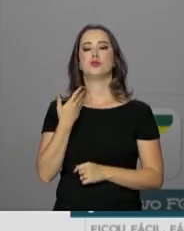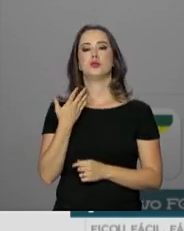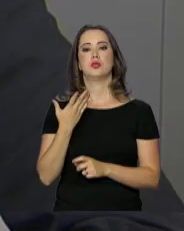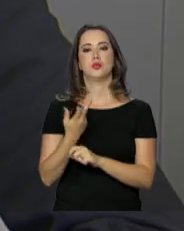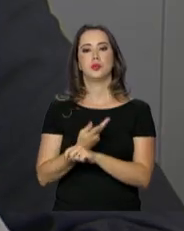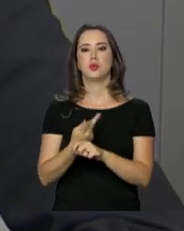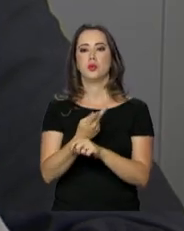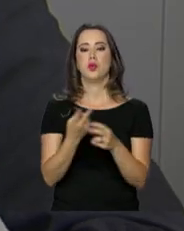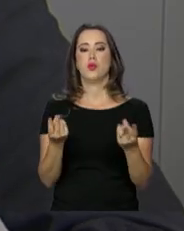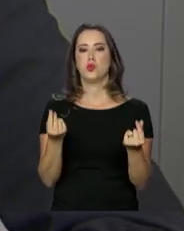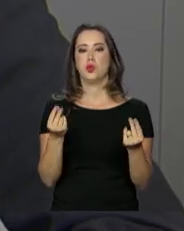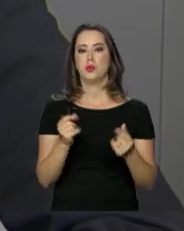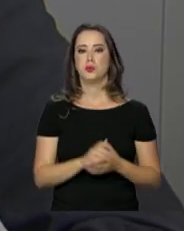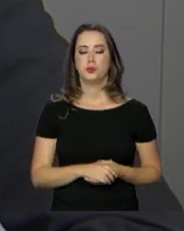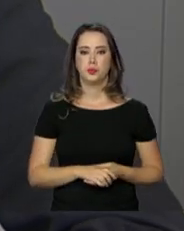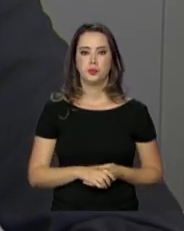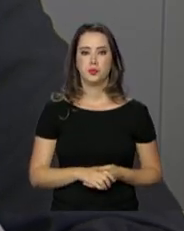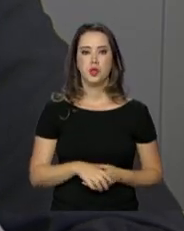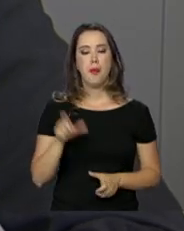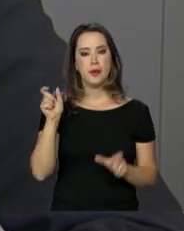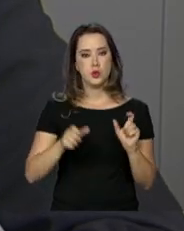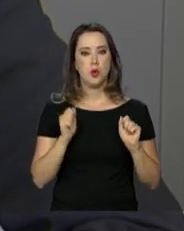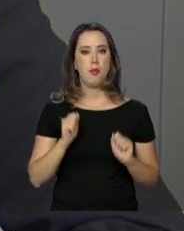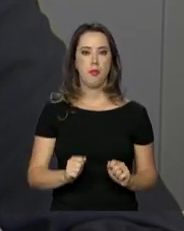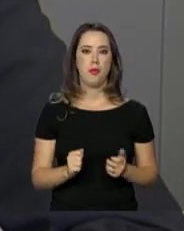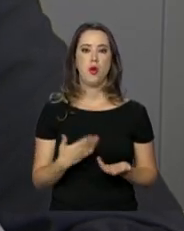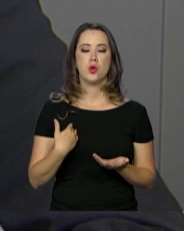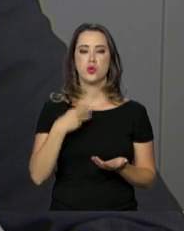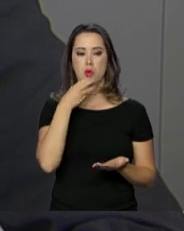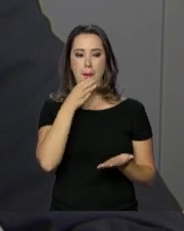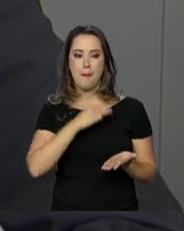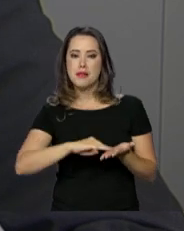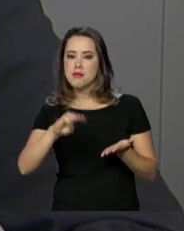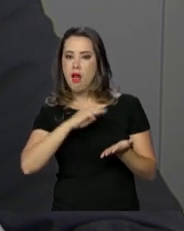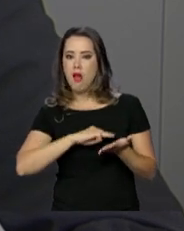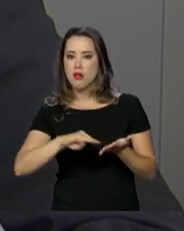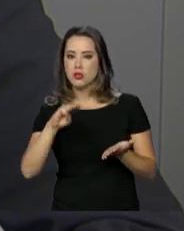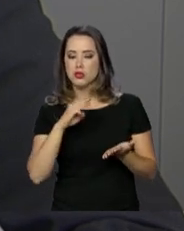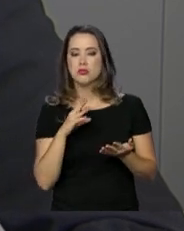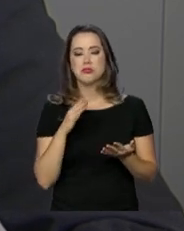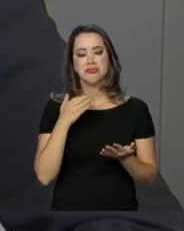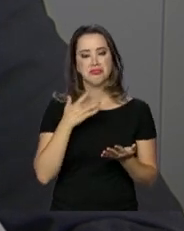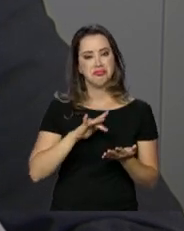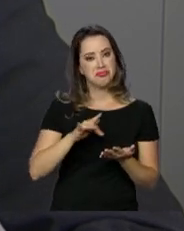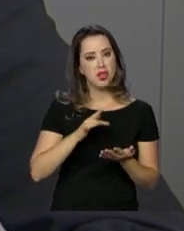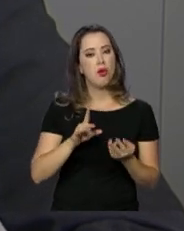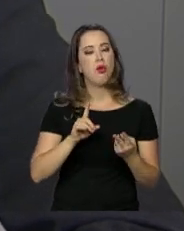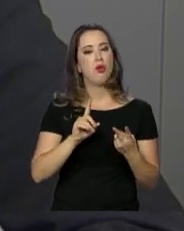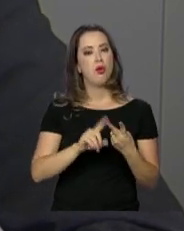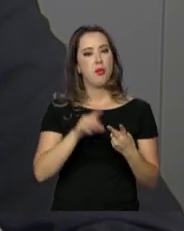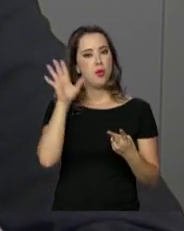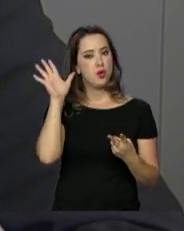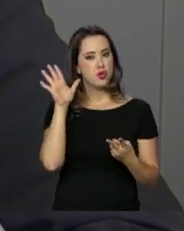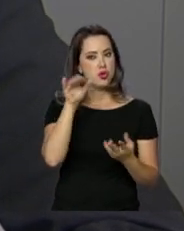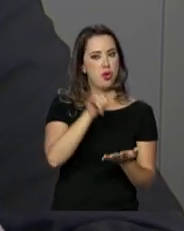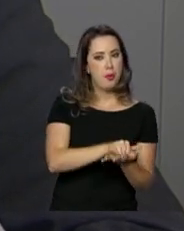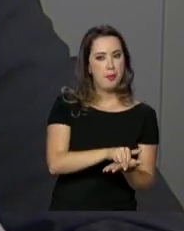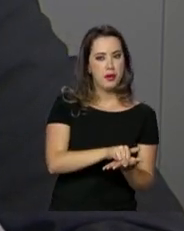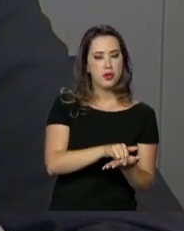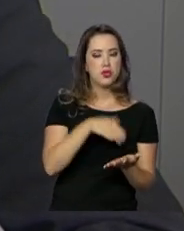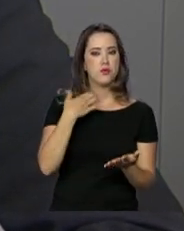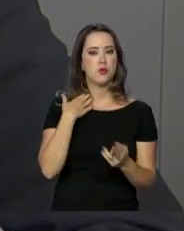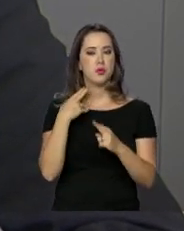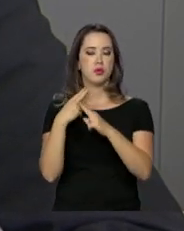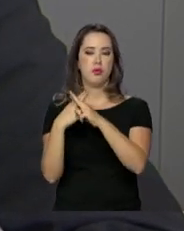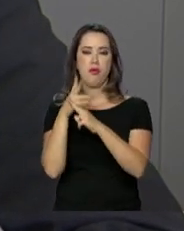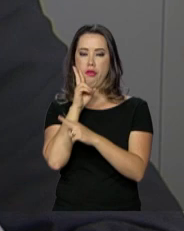o trabalhador pode cadastrar para receber mensagem via sms o trabalhador pode baixar o aplicativo da caixa vai